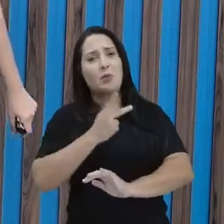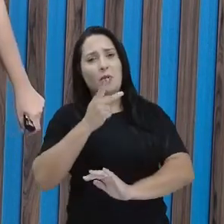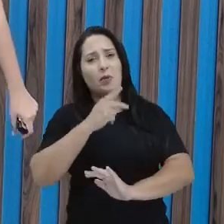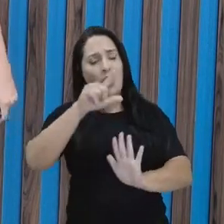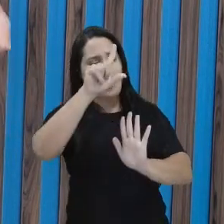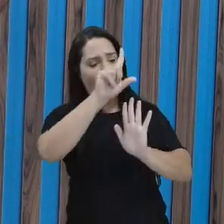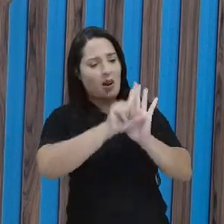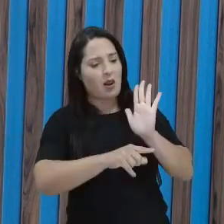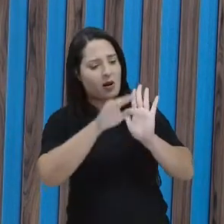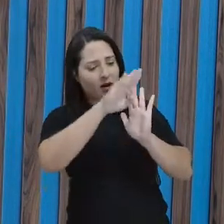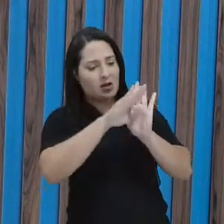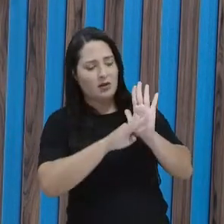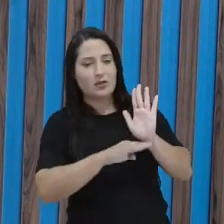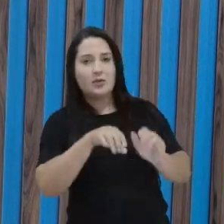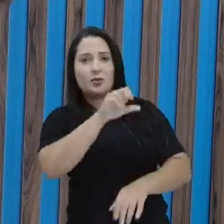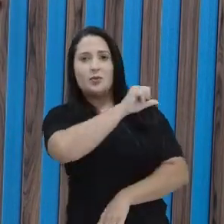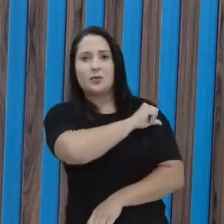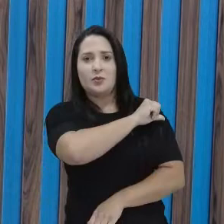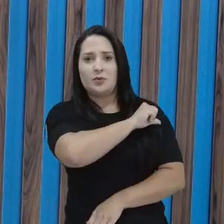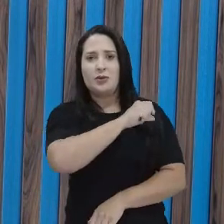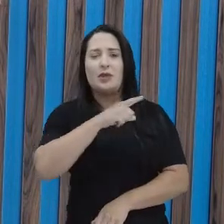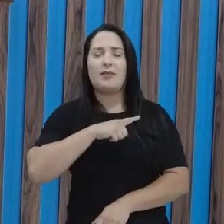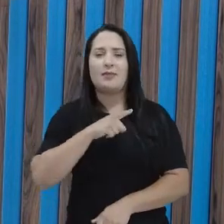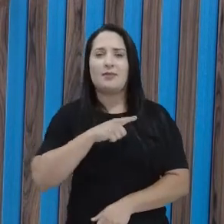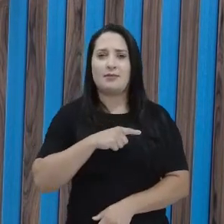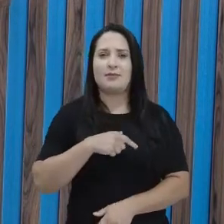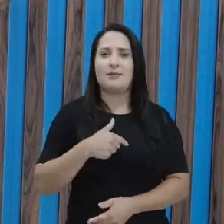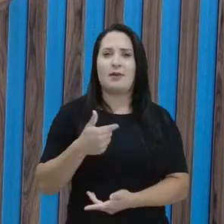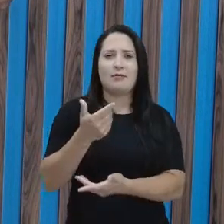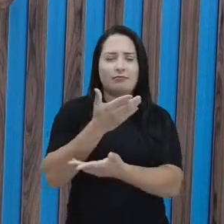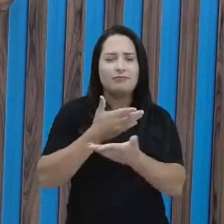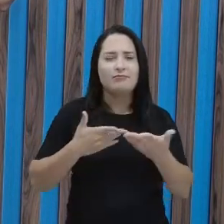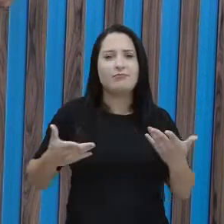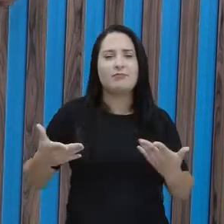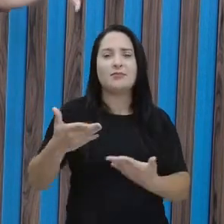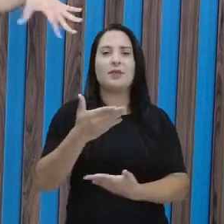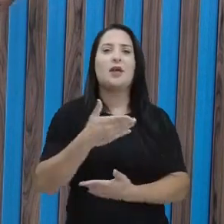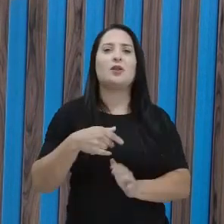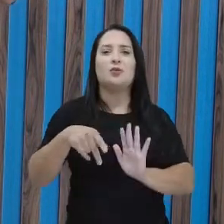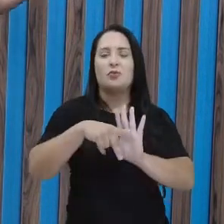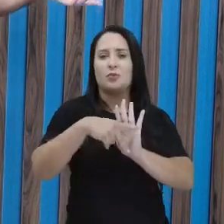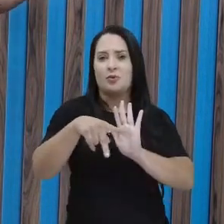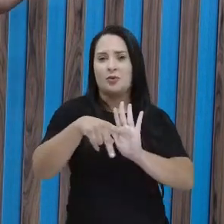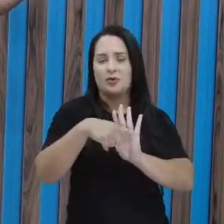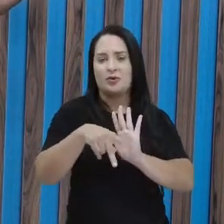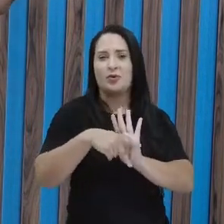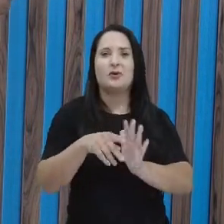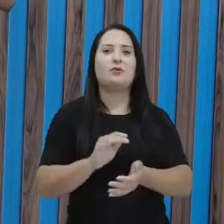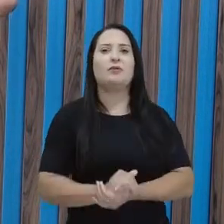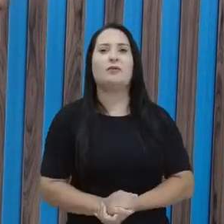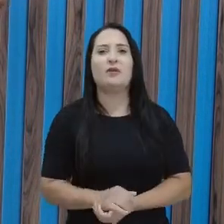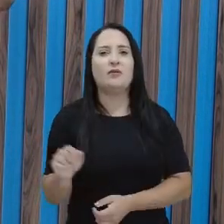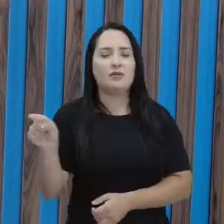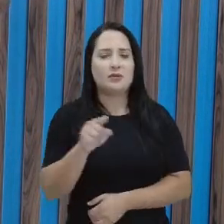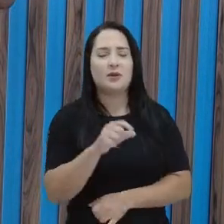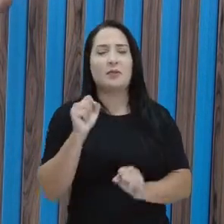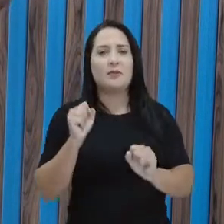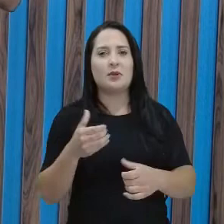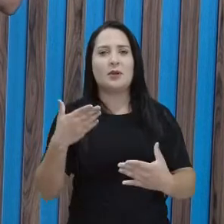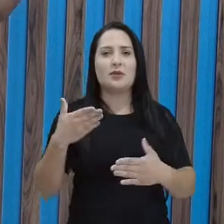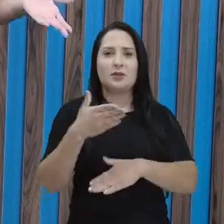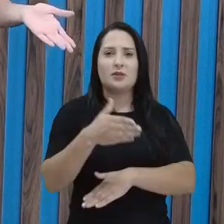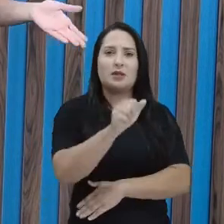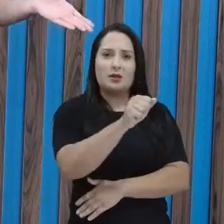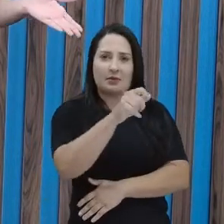ano, certo? E consumir, fazer uma super maratona com todas as aulas do projeto. E vocês também podem acessá-las pelo